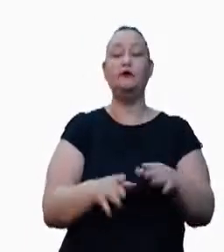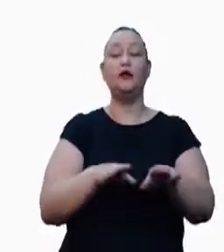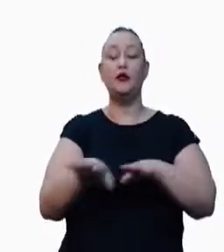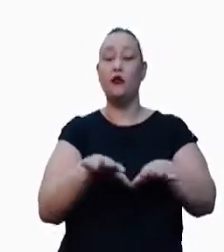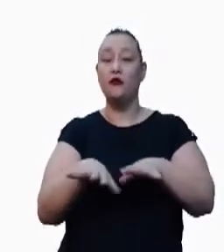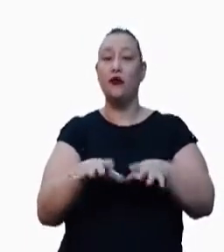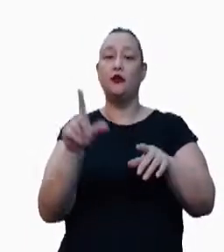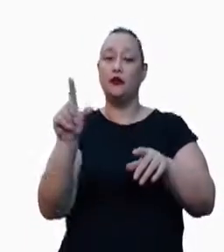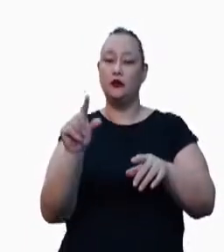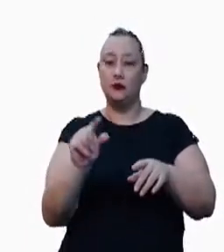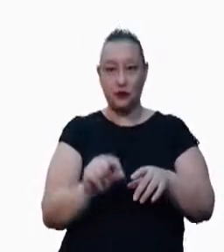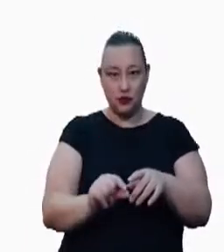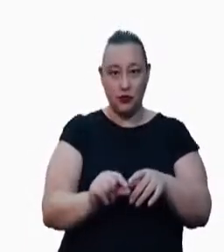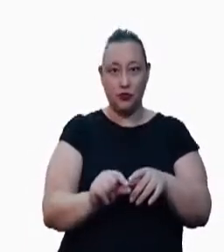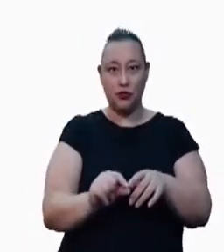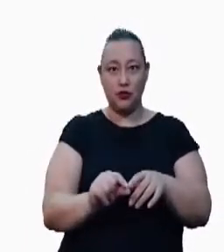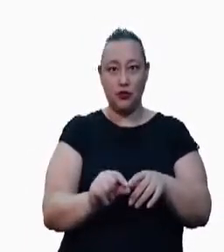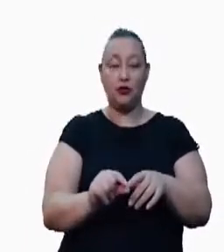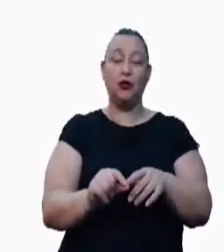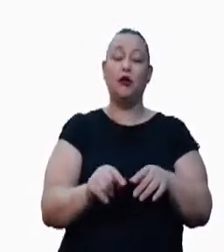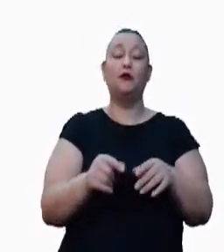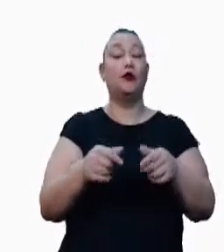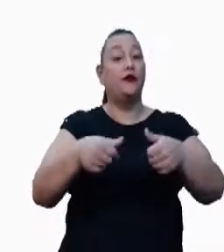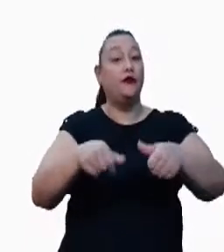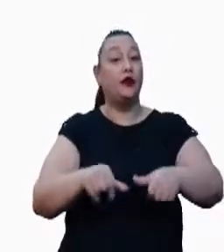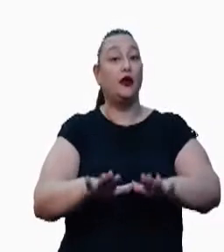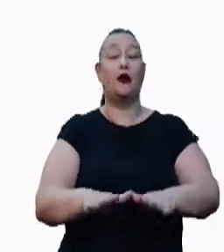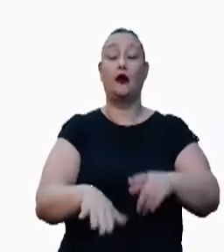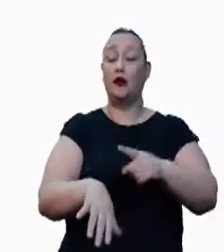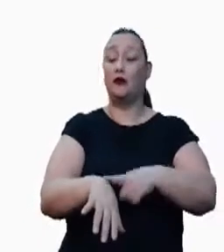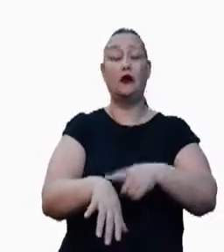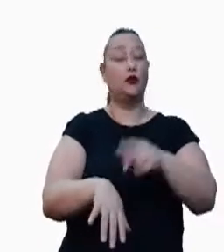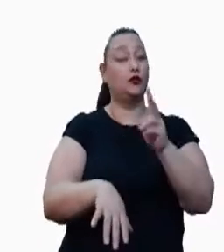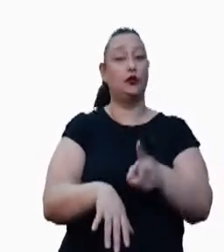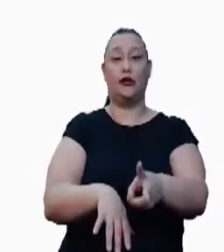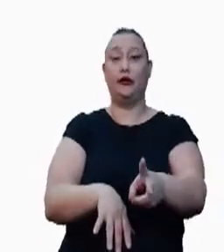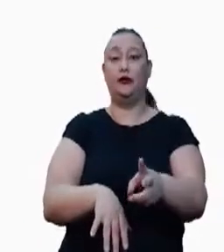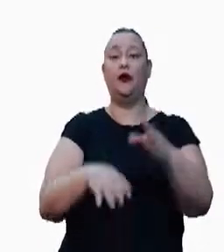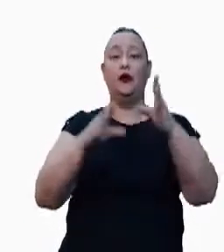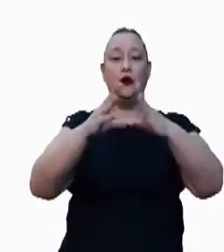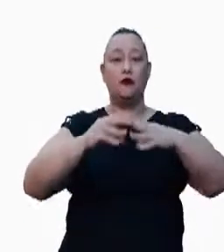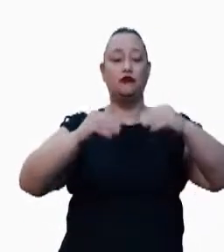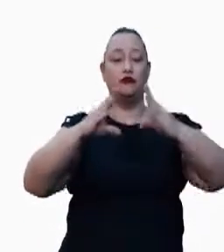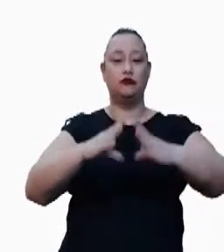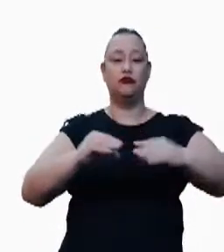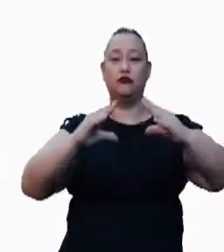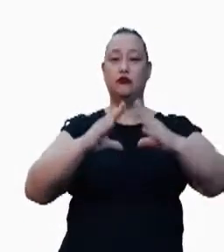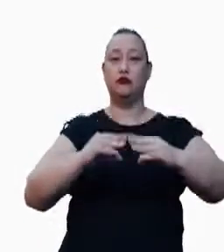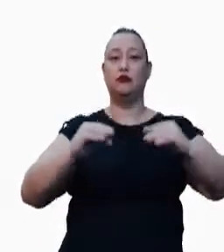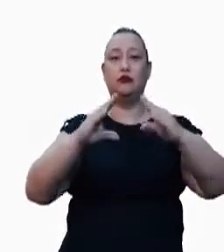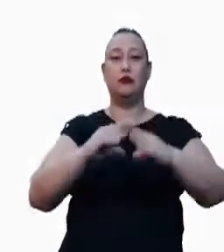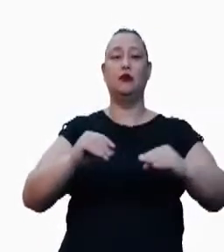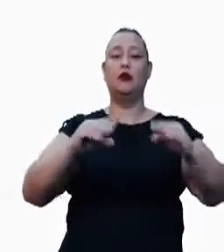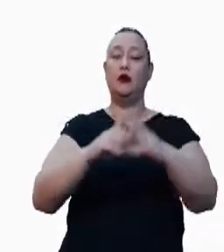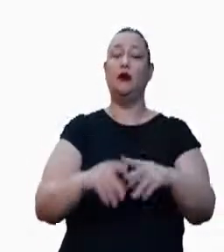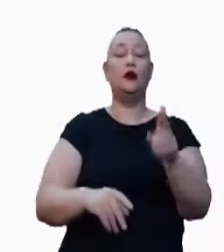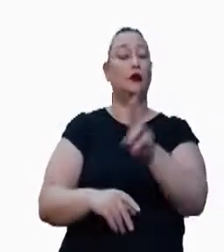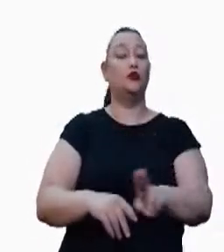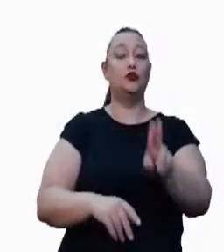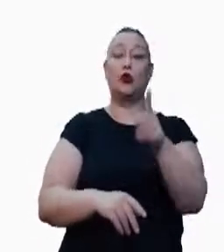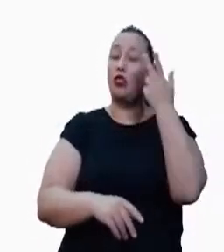iam diminuir, portanto, a rigidez desse músculo, ele ia relaxar e ele ia ter um funcionamento